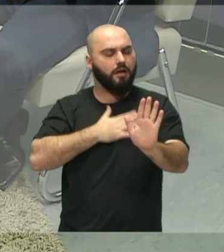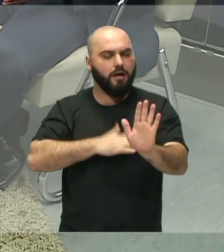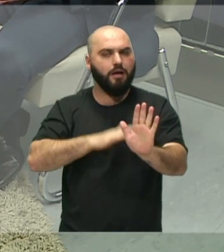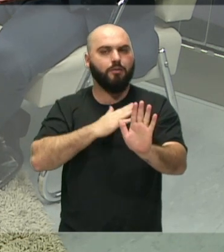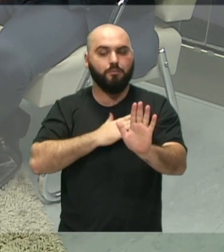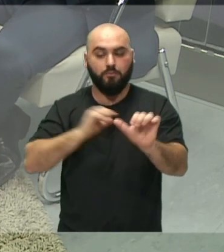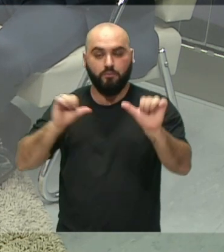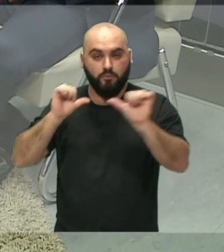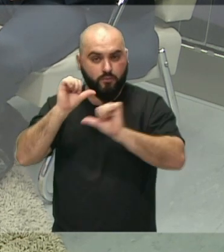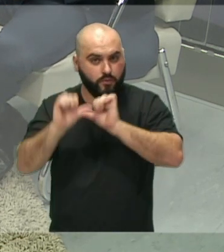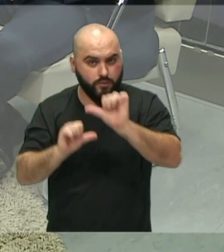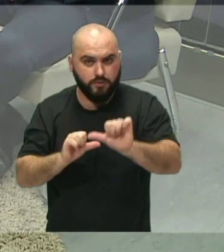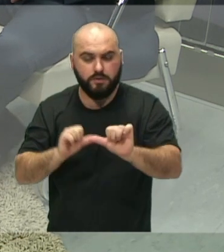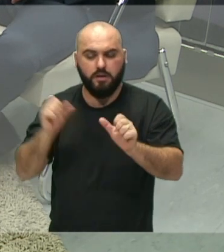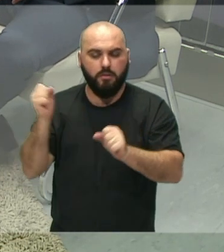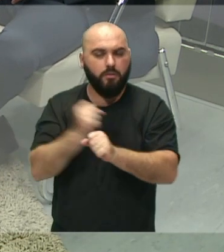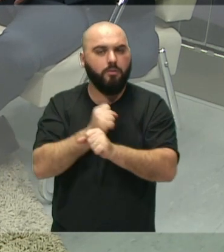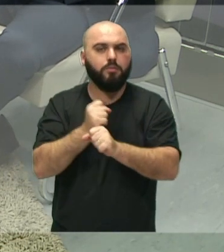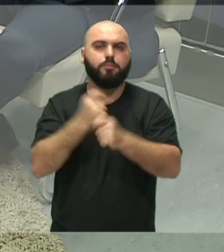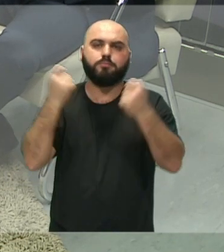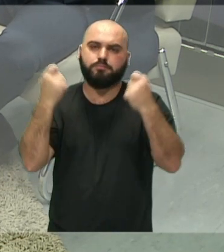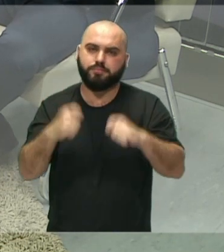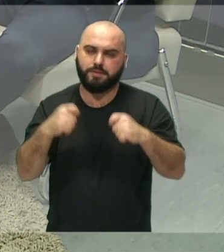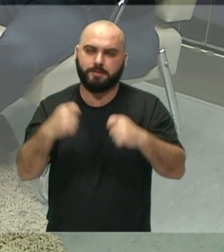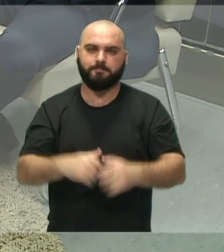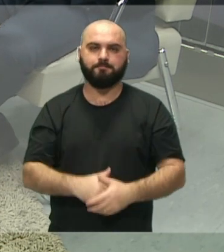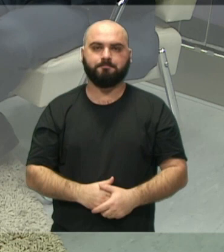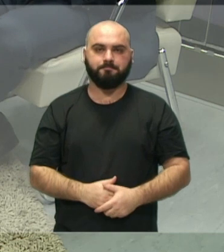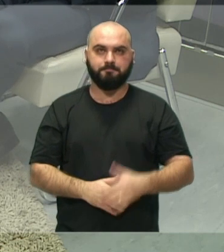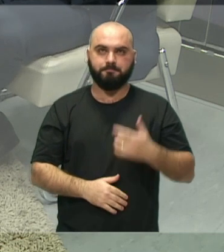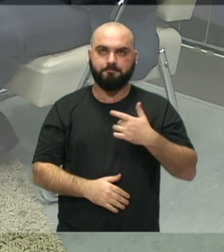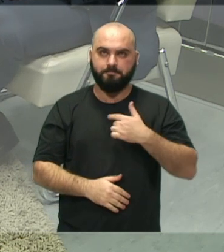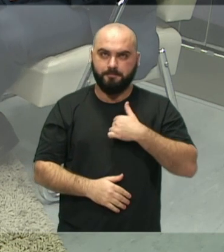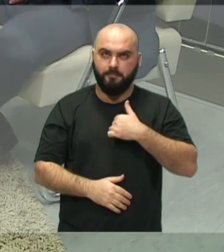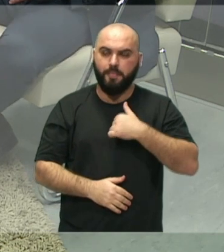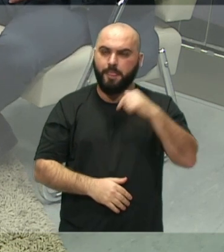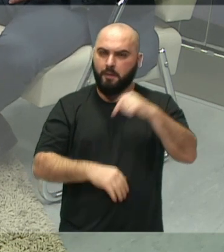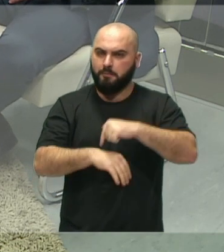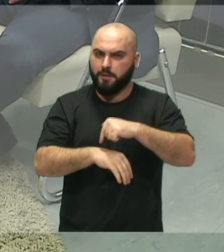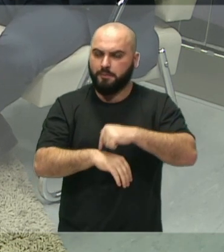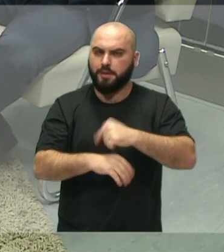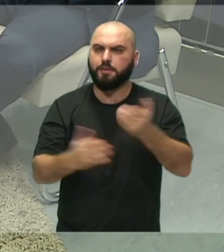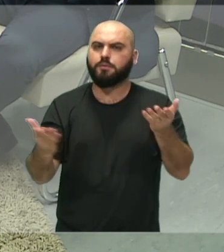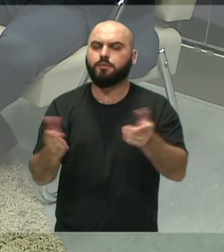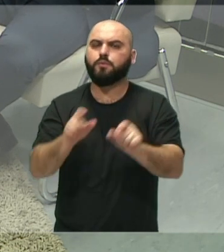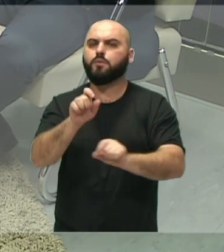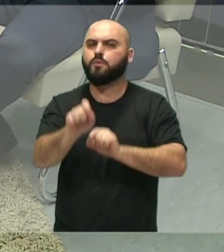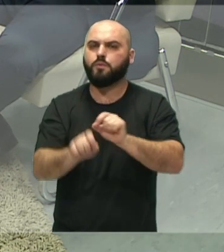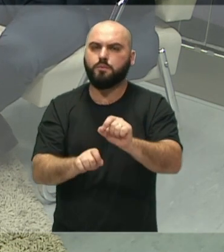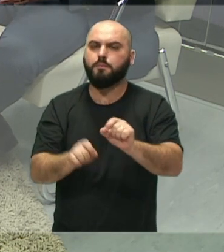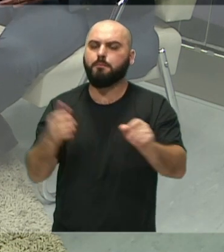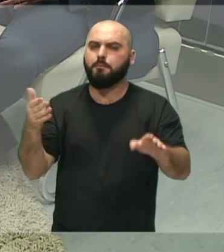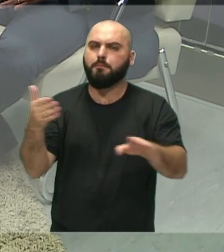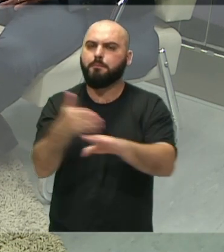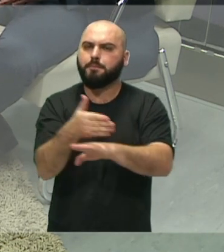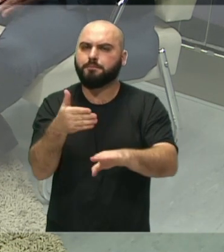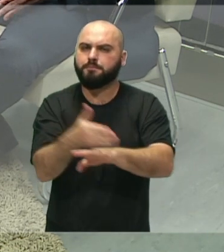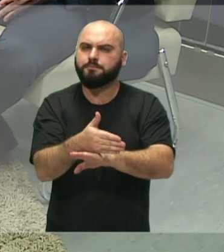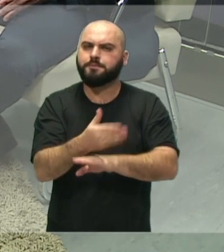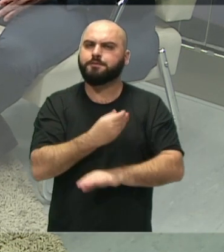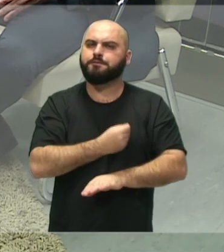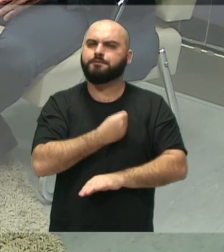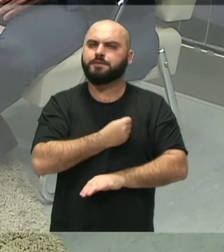por todas essas situações de obras, né? Eu estou neste momento caminhando muito e participando um pouco mais da